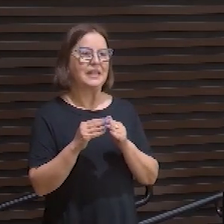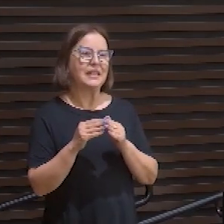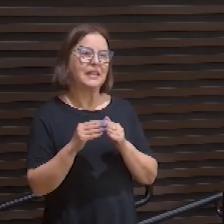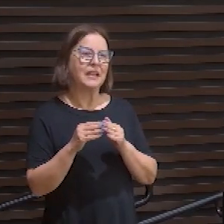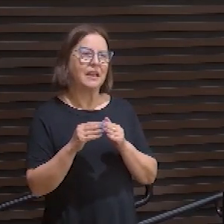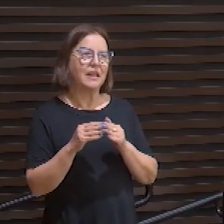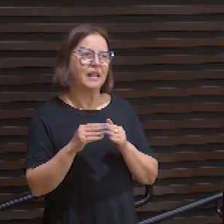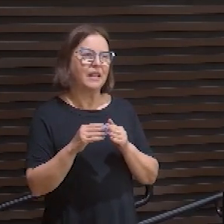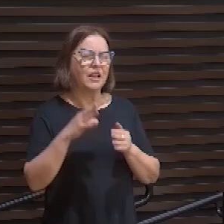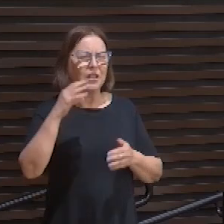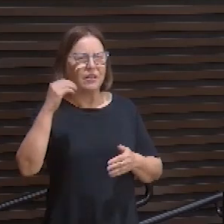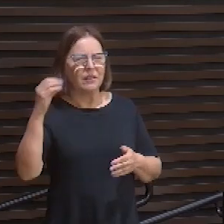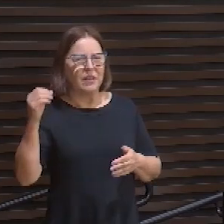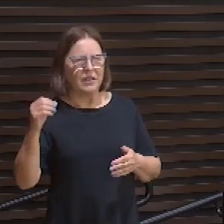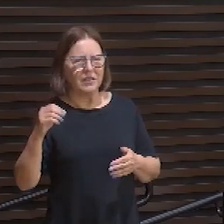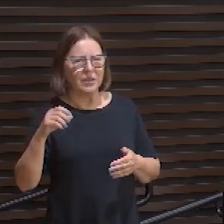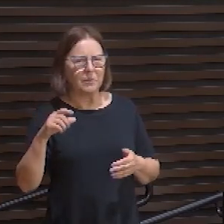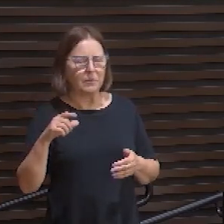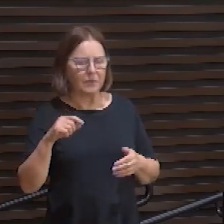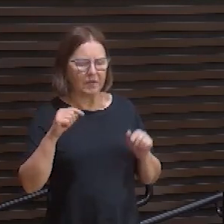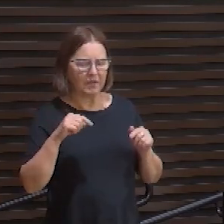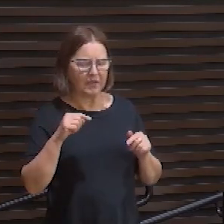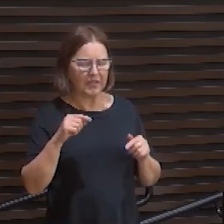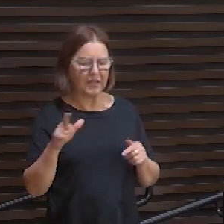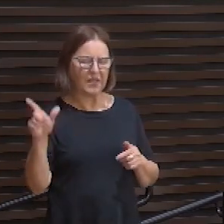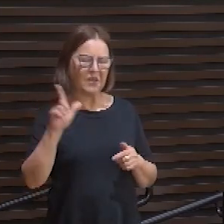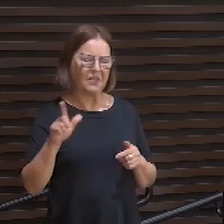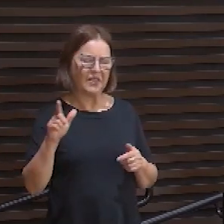e vai até Corrente no Piauí,